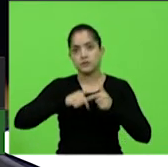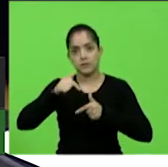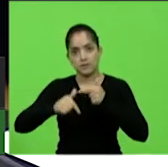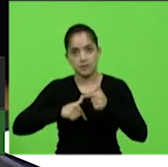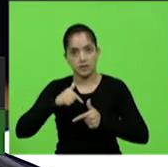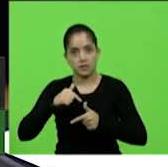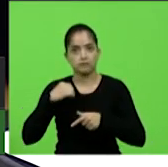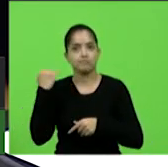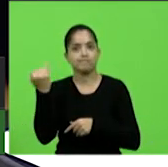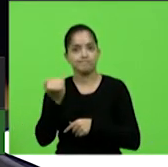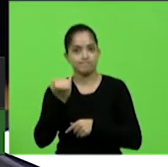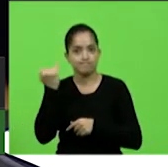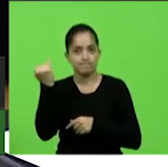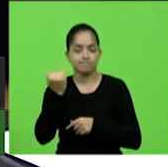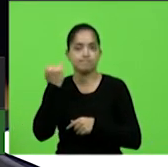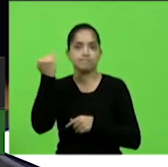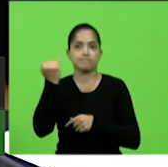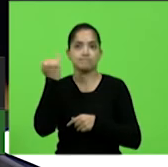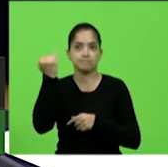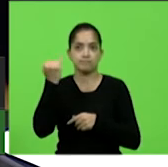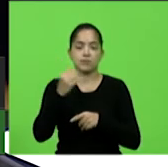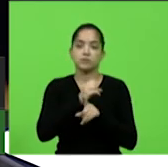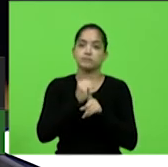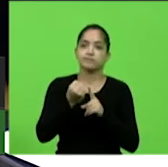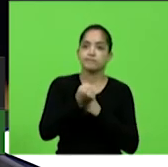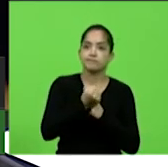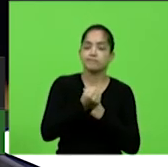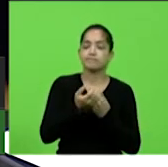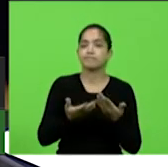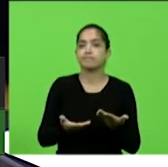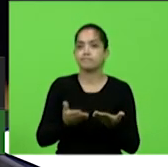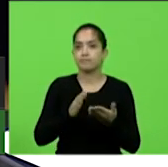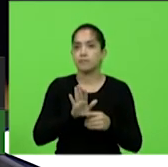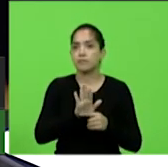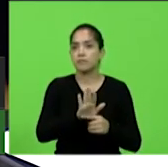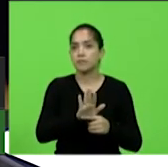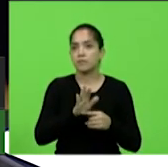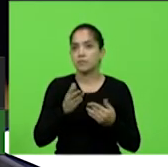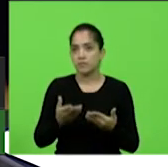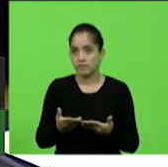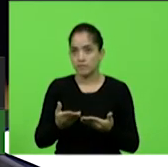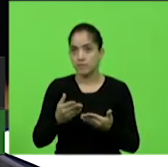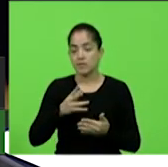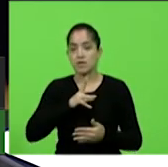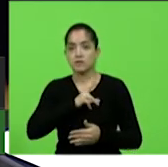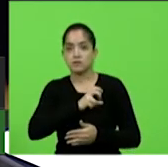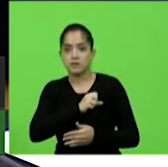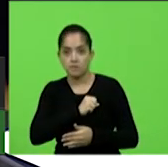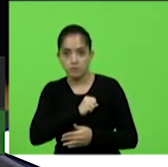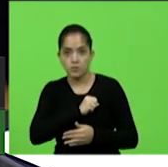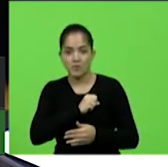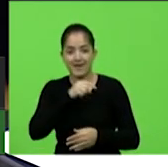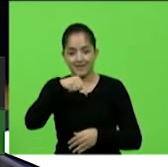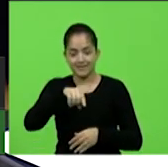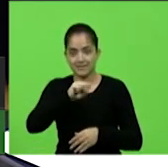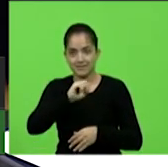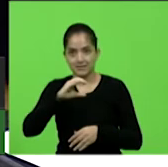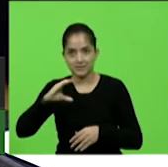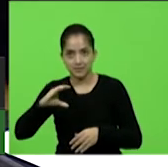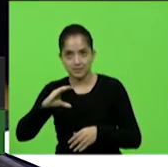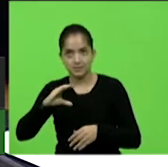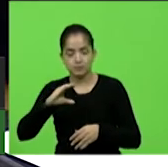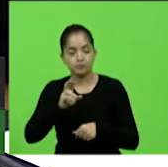importante serviço da sociedade catarinense. E o SAMU de Santa Catarina está muito